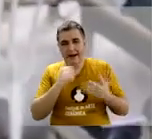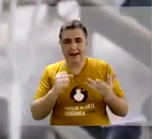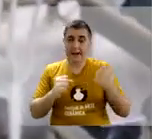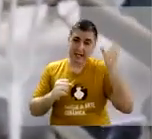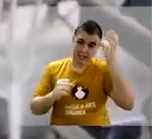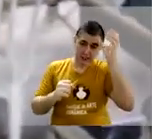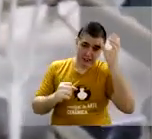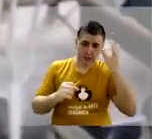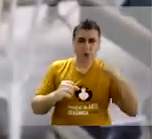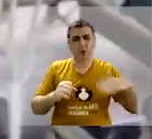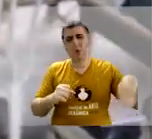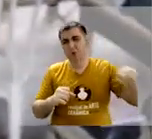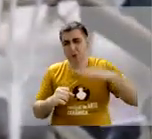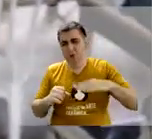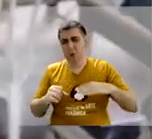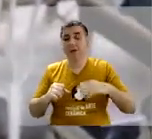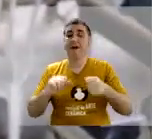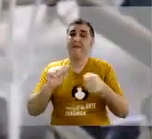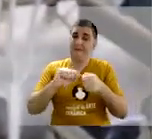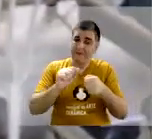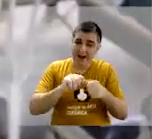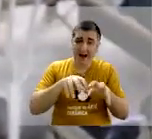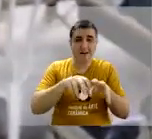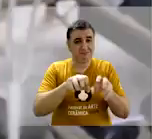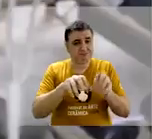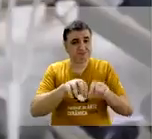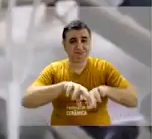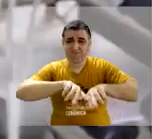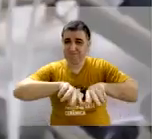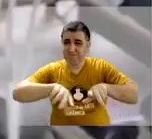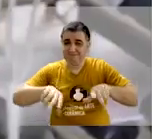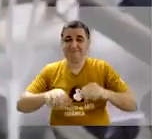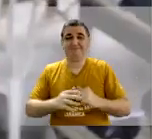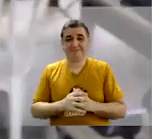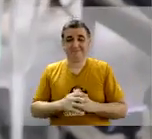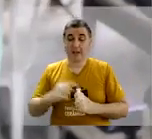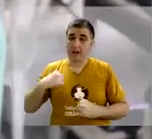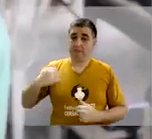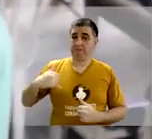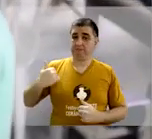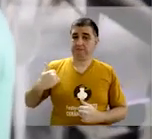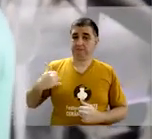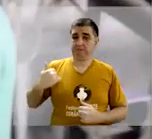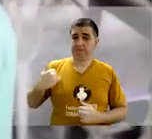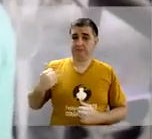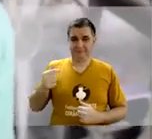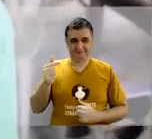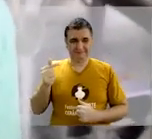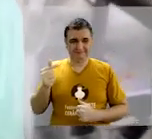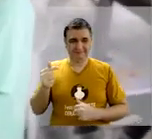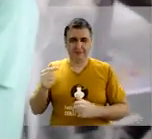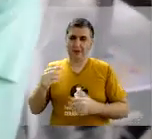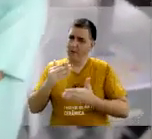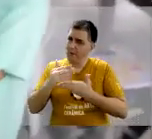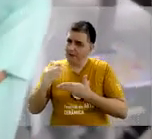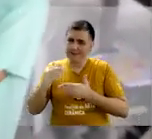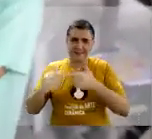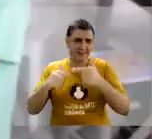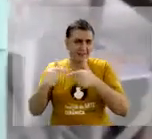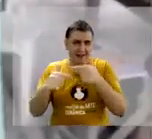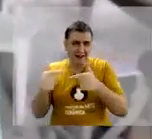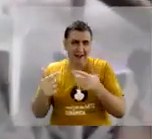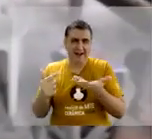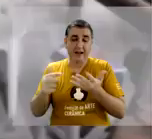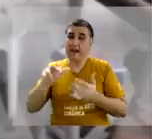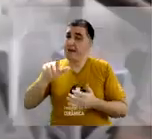um tio meu que fazia. Eu já lembro desde que criança. Aí, com 7 anos todo mundo começou a trabalhar. Eu,